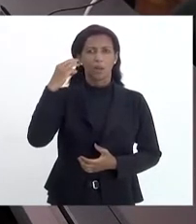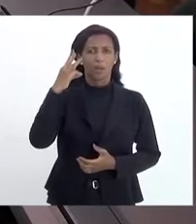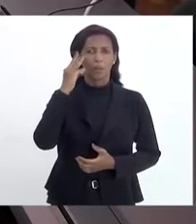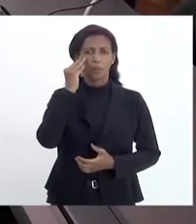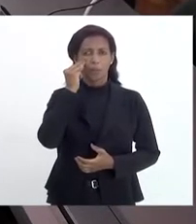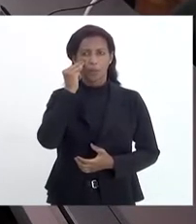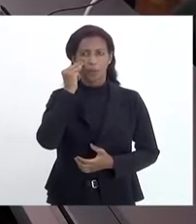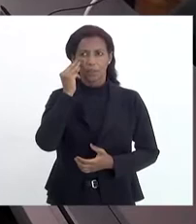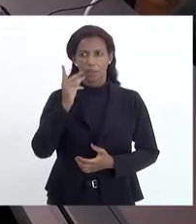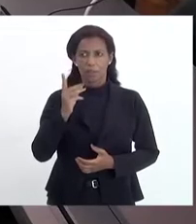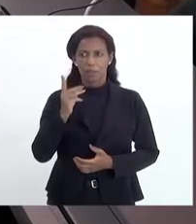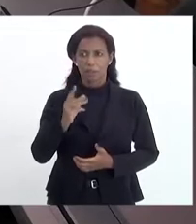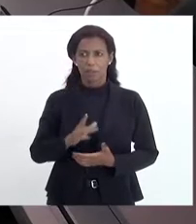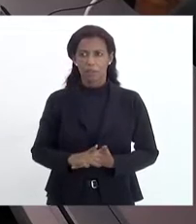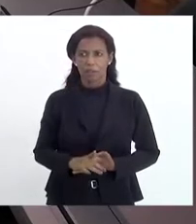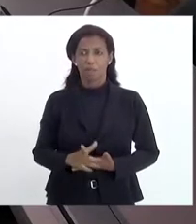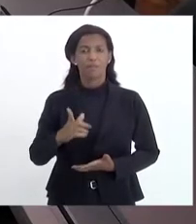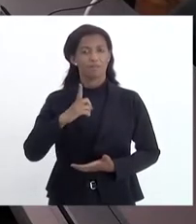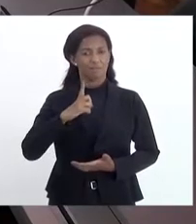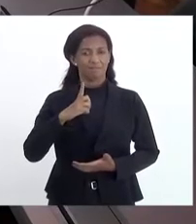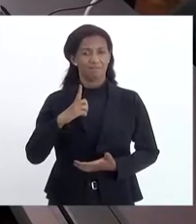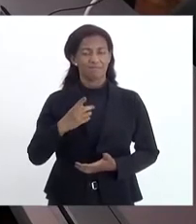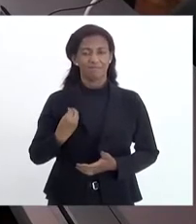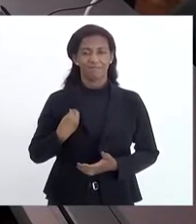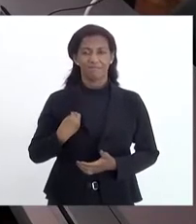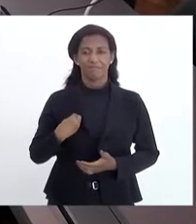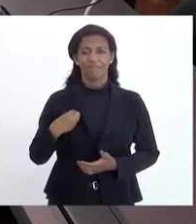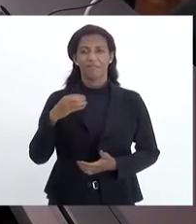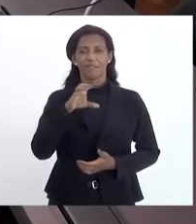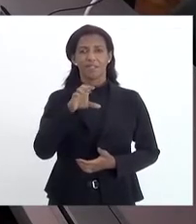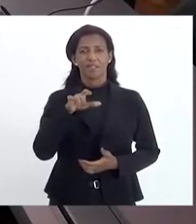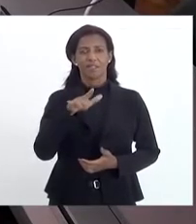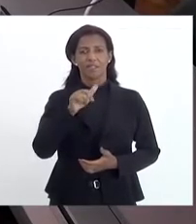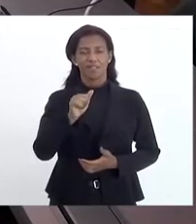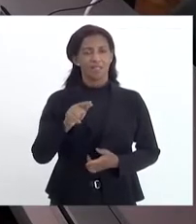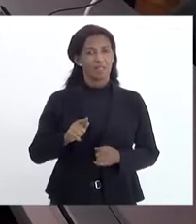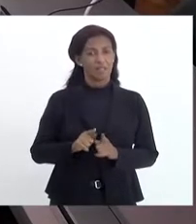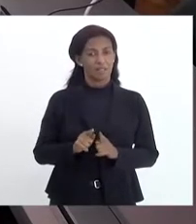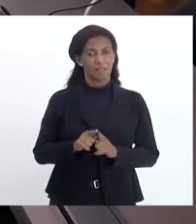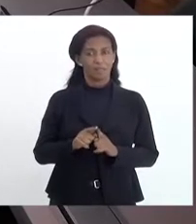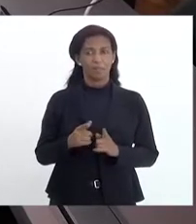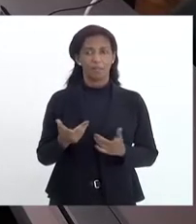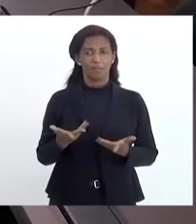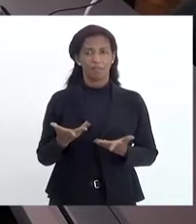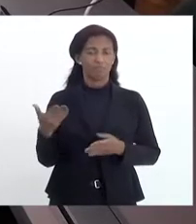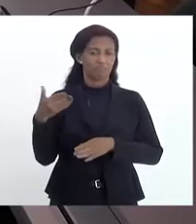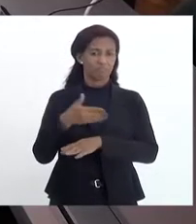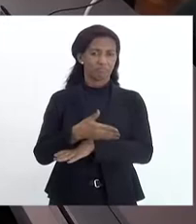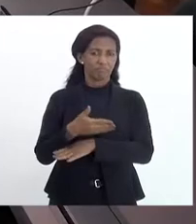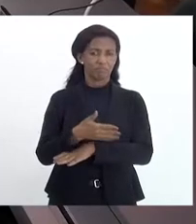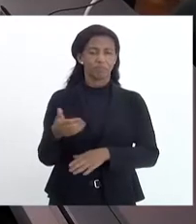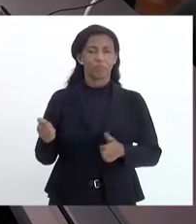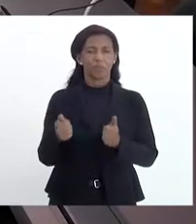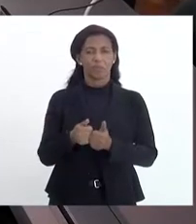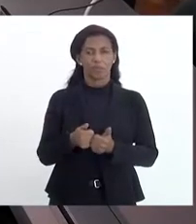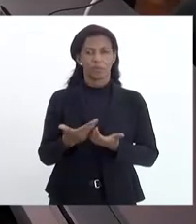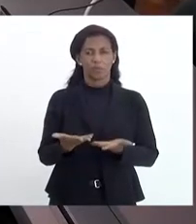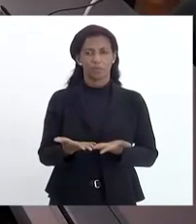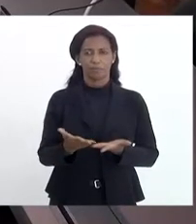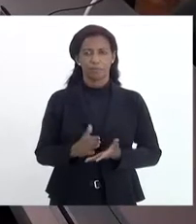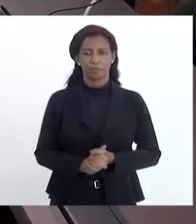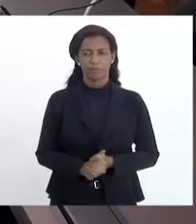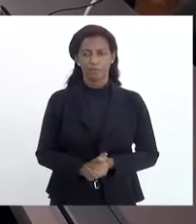também dia, a nossa presidente, queridíssima deputada Célia Jordão, muito presente e atuante aqui na CCJ junto com a gente. Seja bem-vinda,